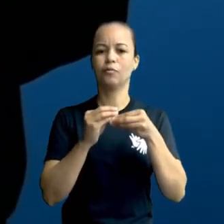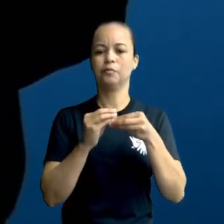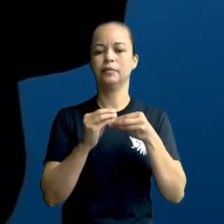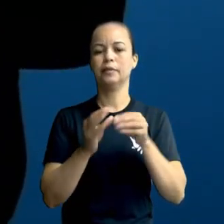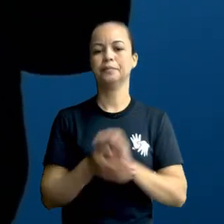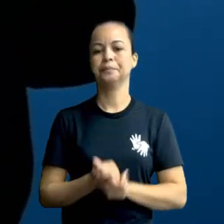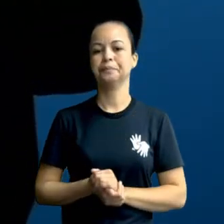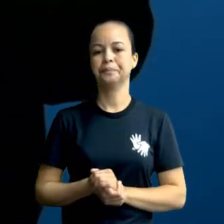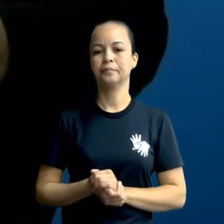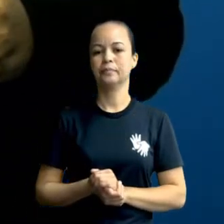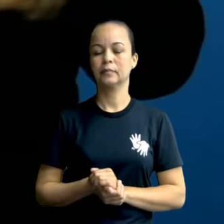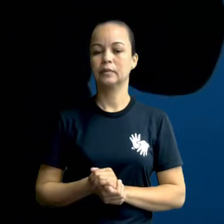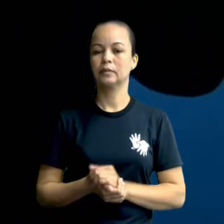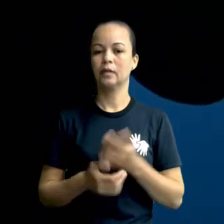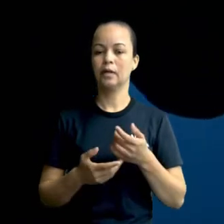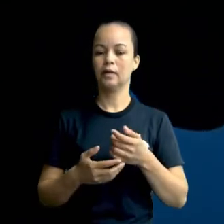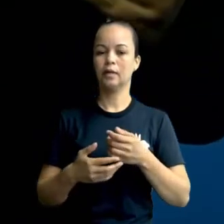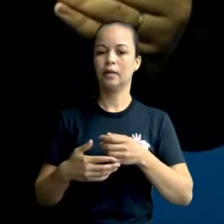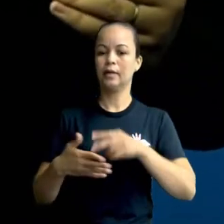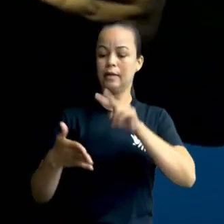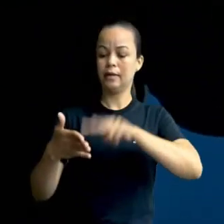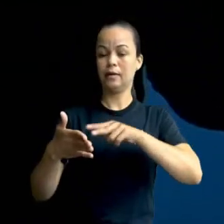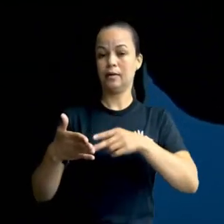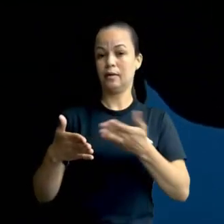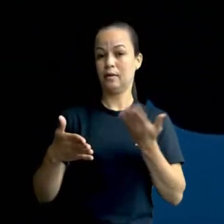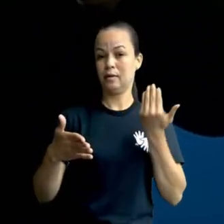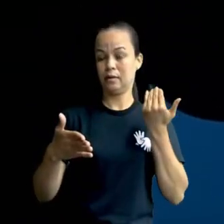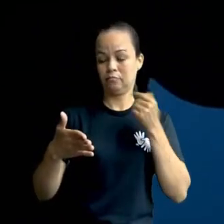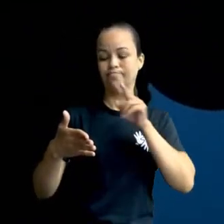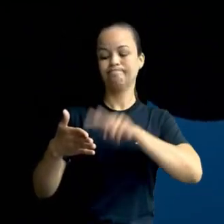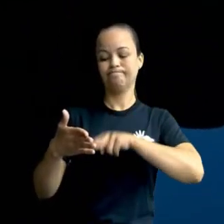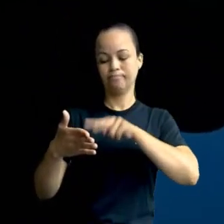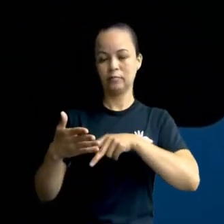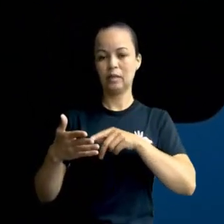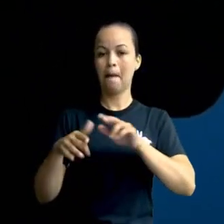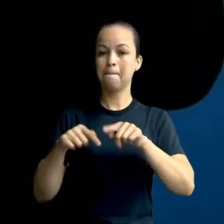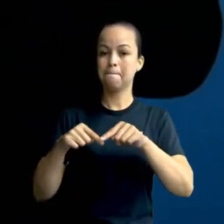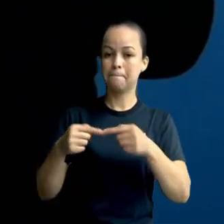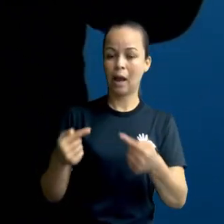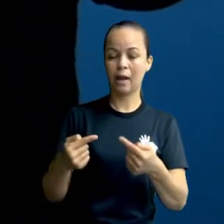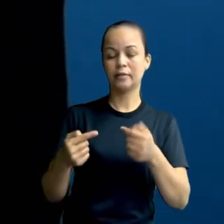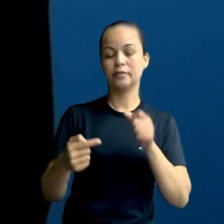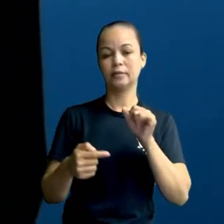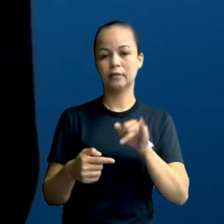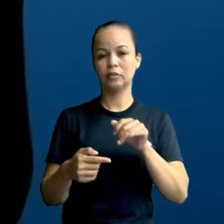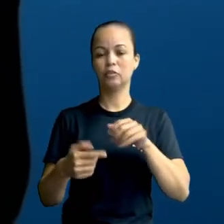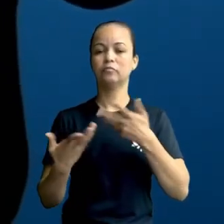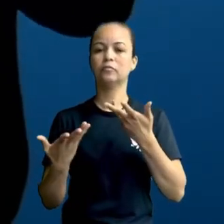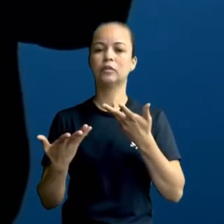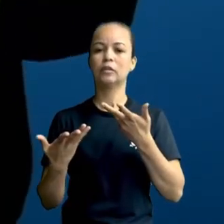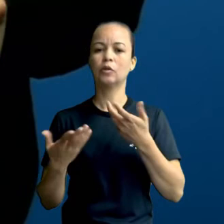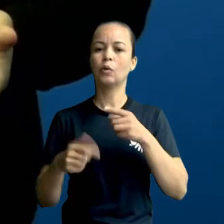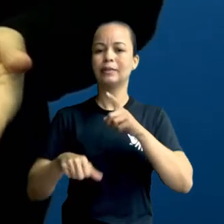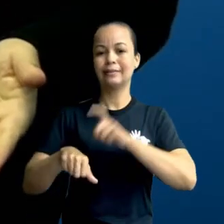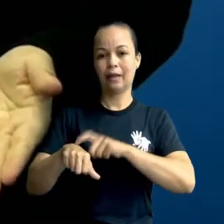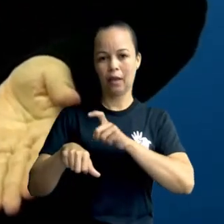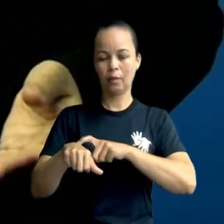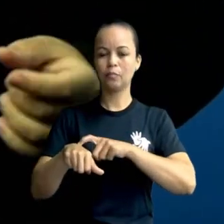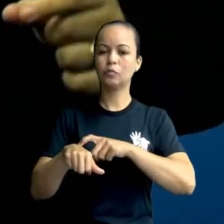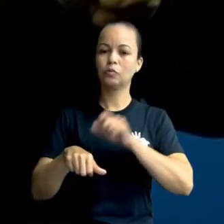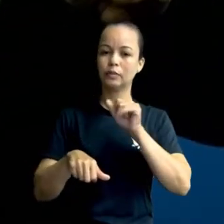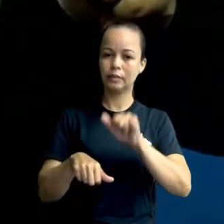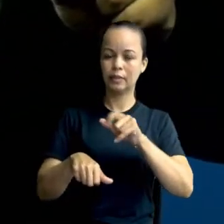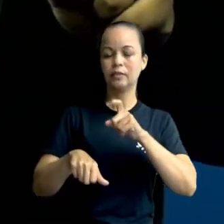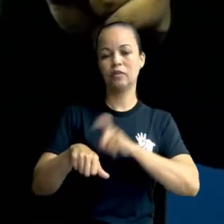concluída. Exemplo, leria, mas se houvera ou tivesse havido